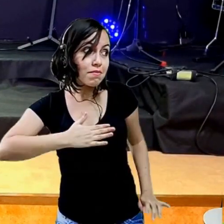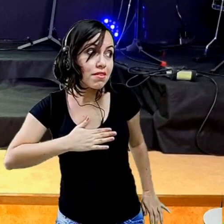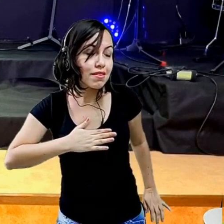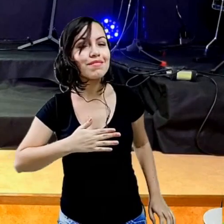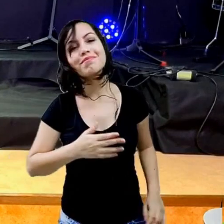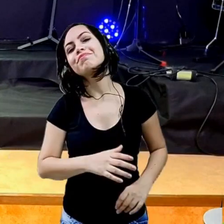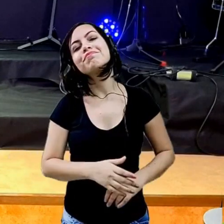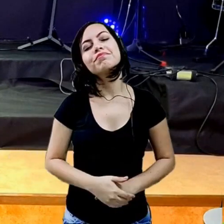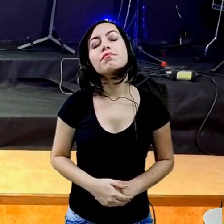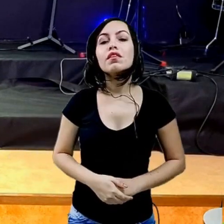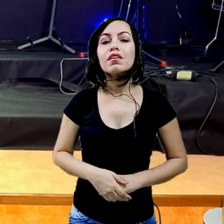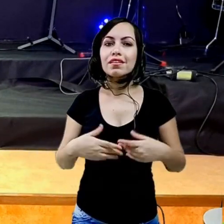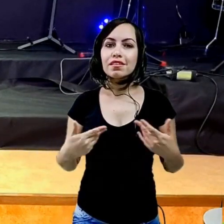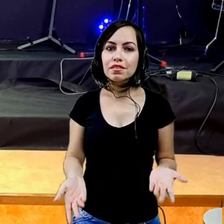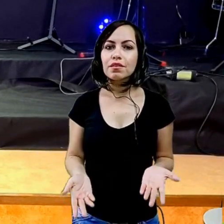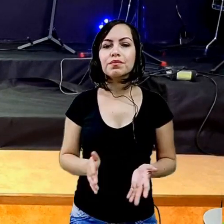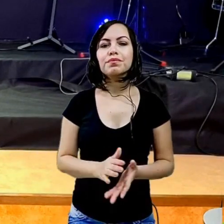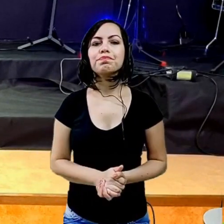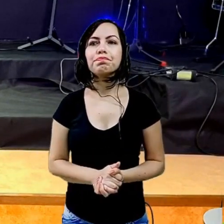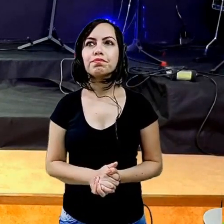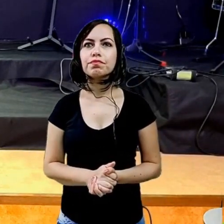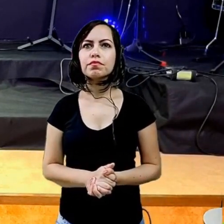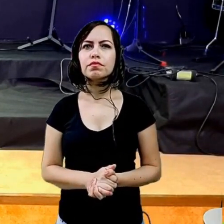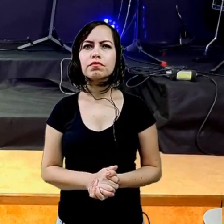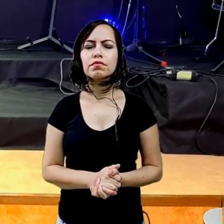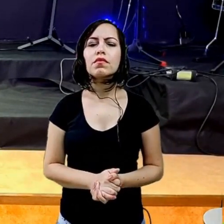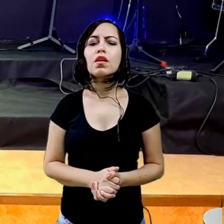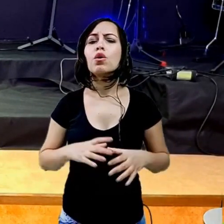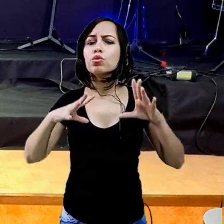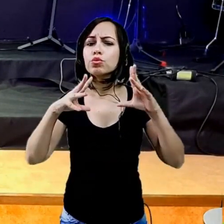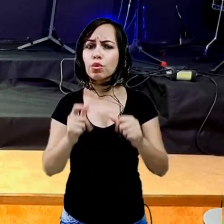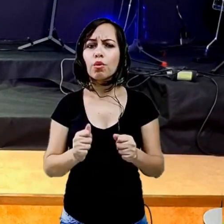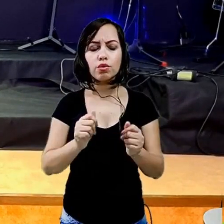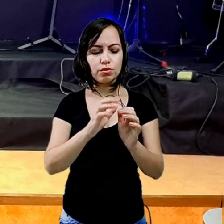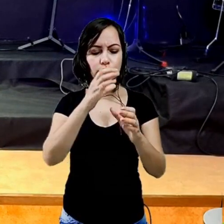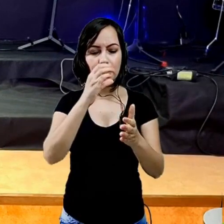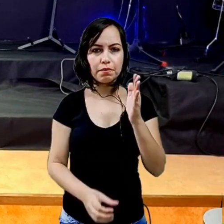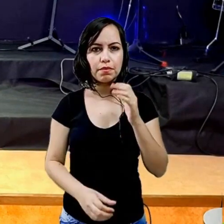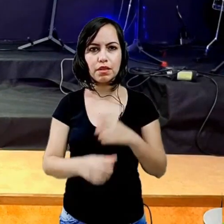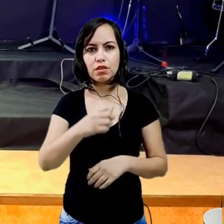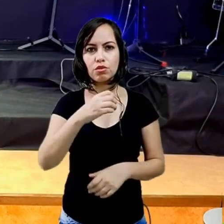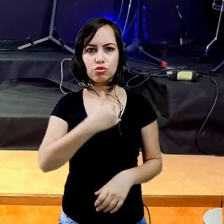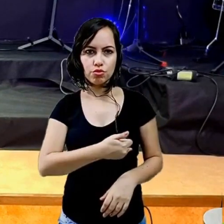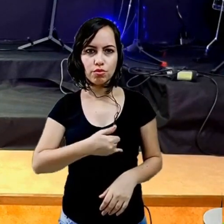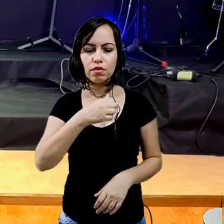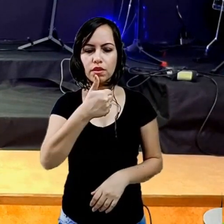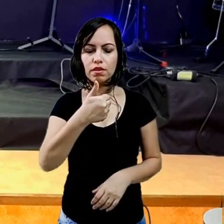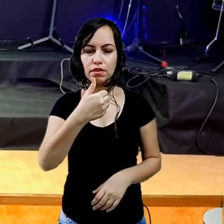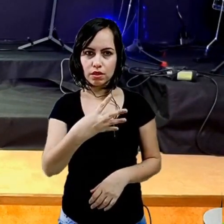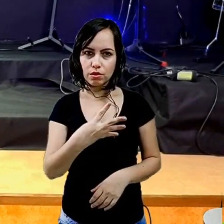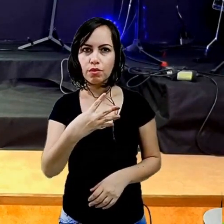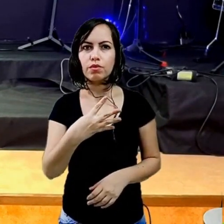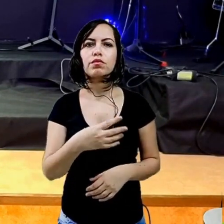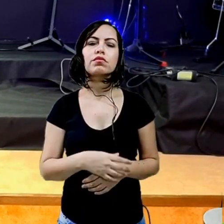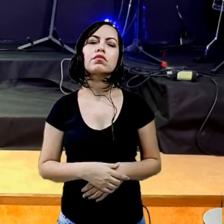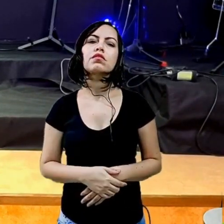Amados ouvintes, todo esse capítulo de João 14